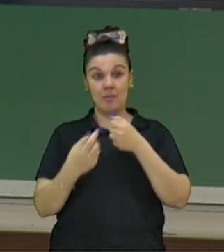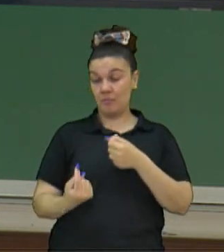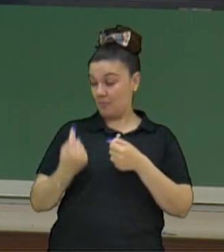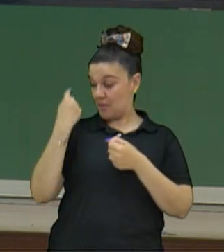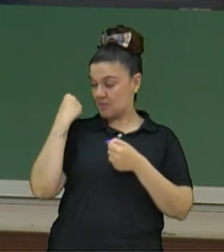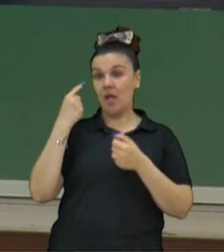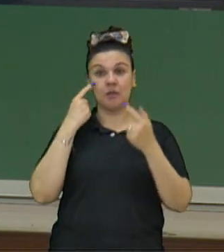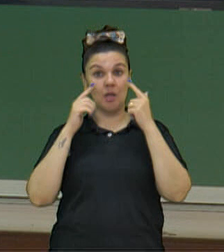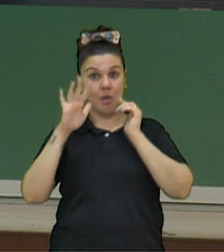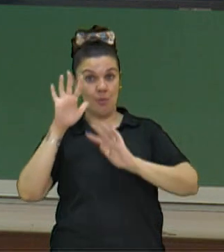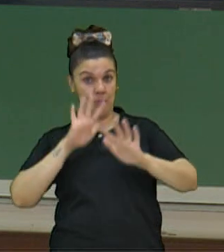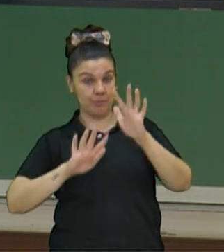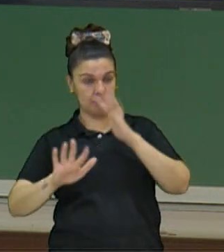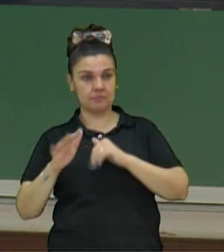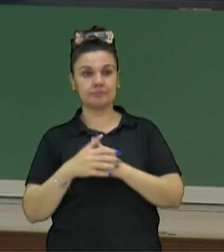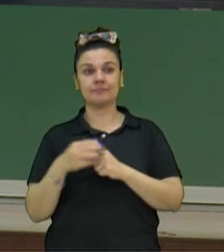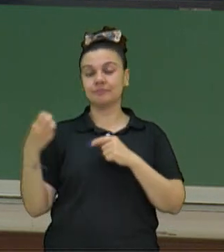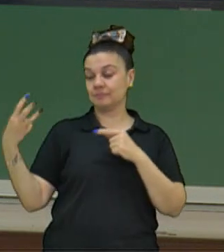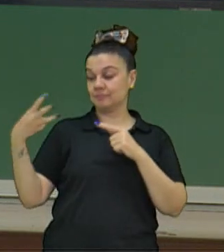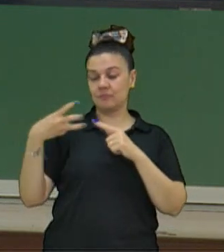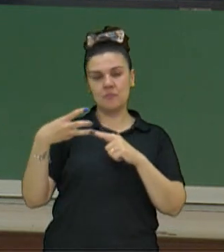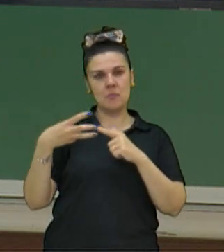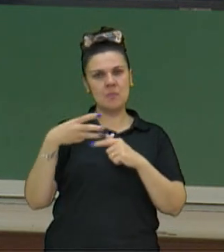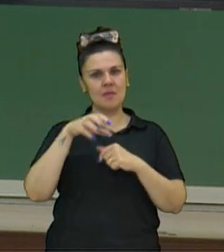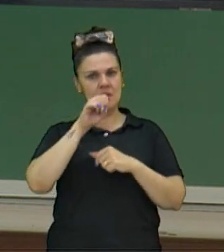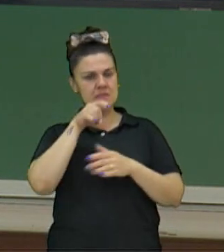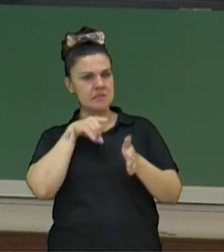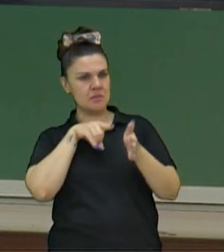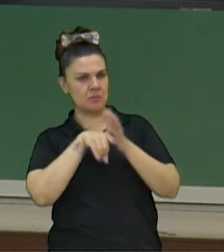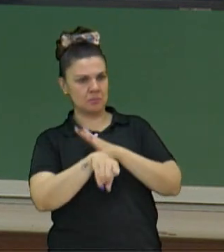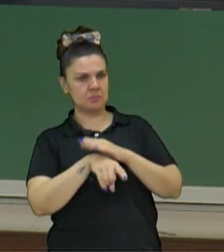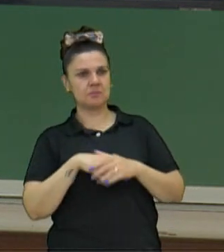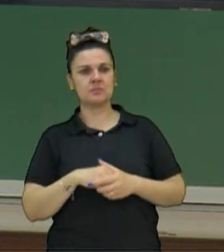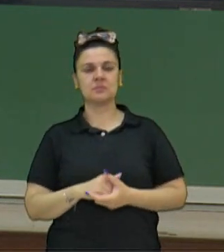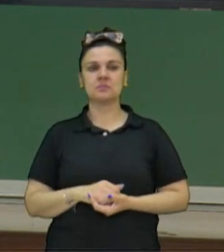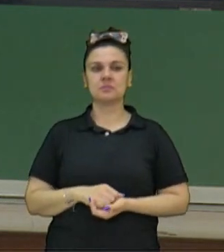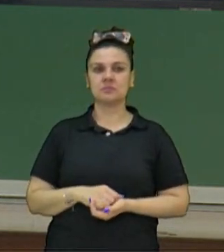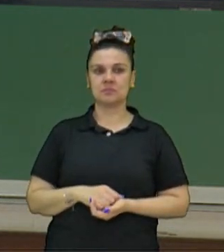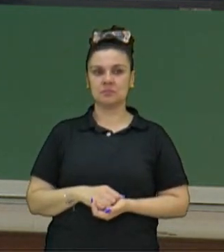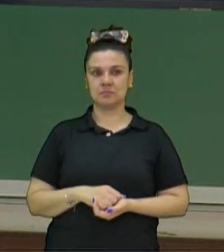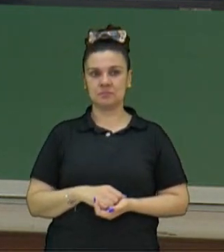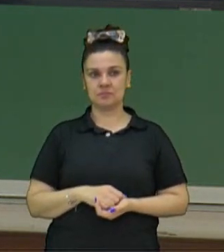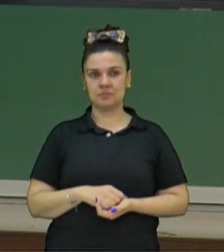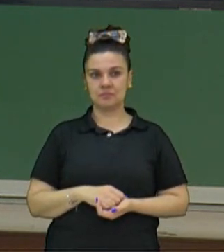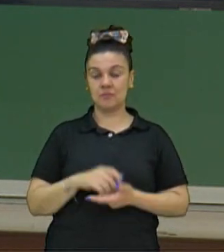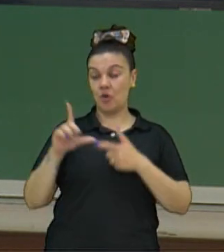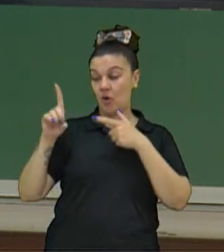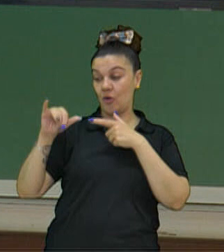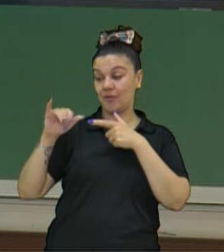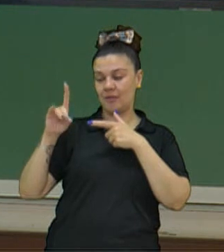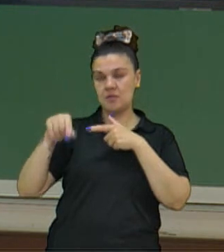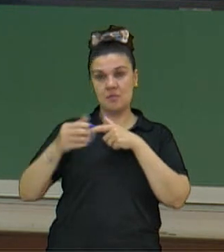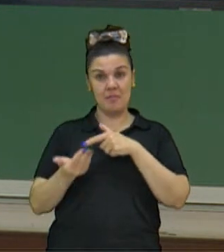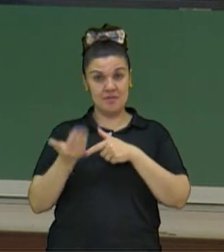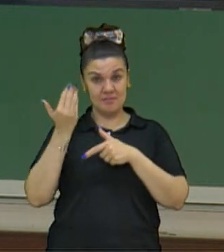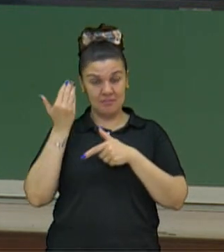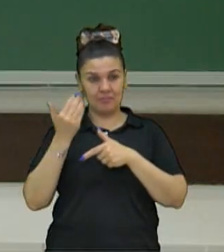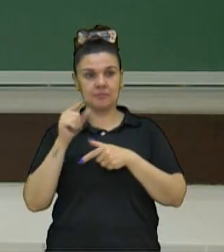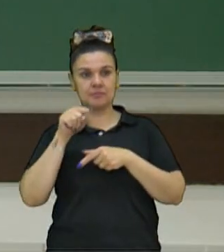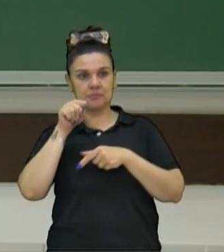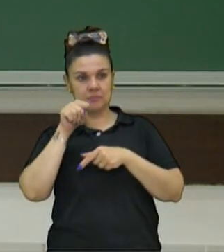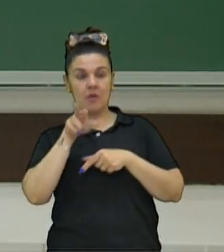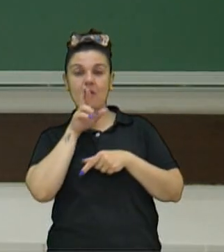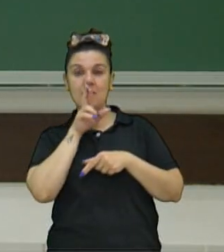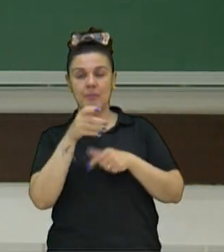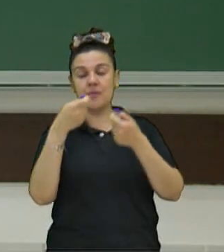passado. Cuidado. E 3. Se eu te pergunto, did you spend? A minha pergunta está no passado. A minha